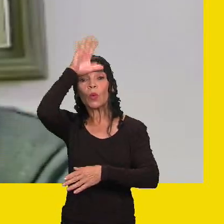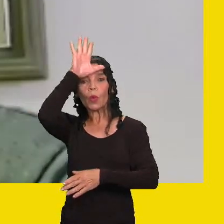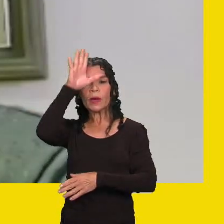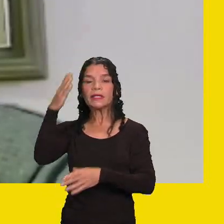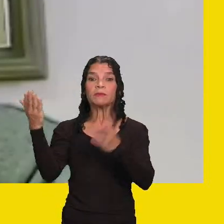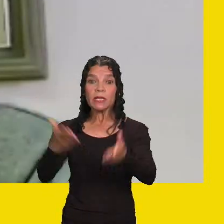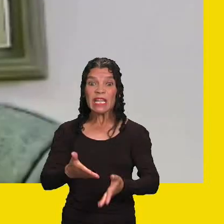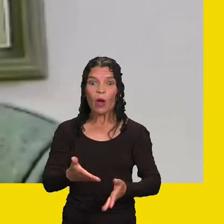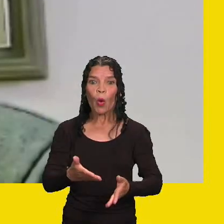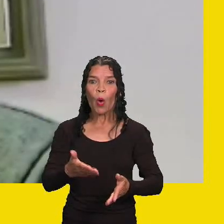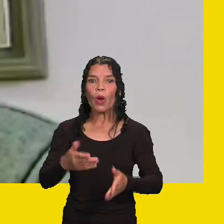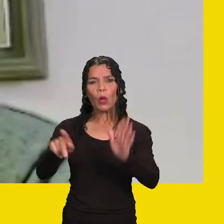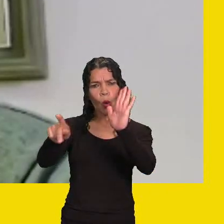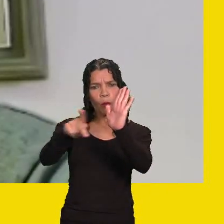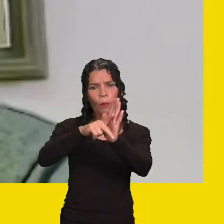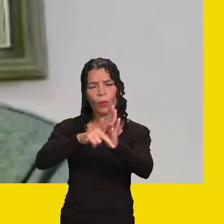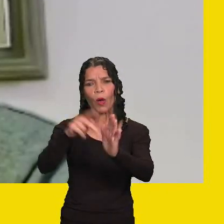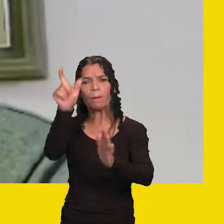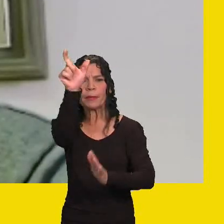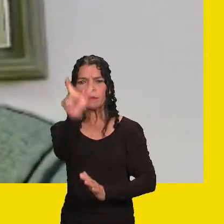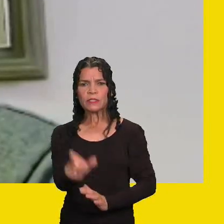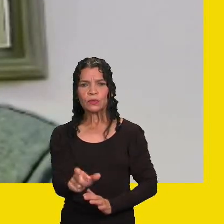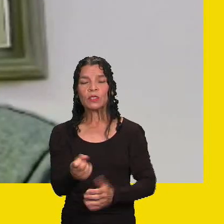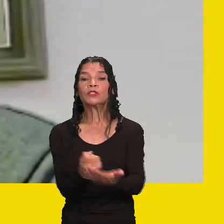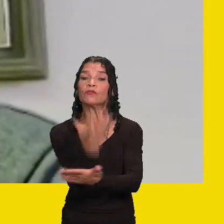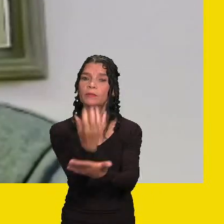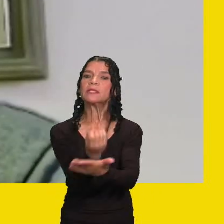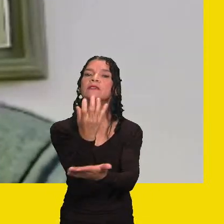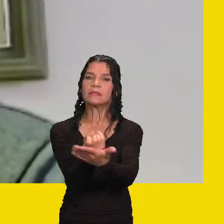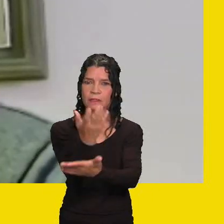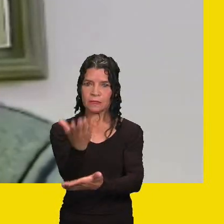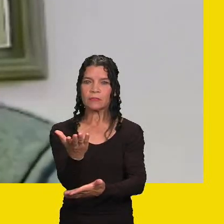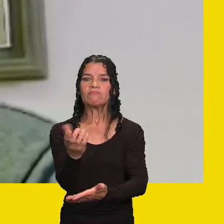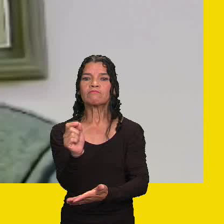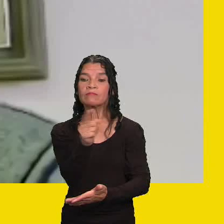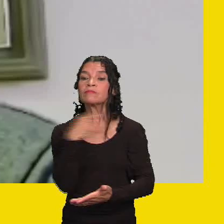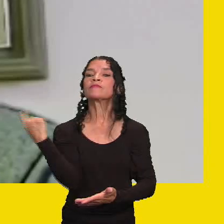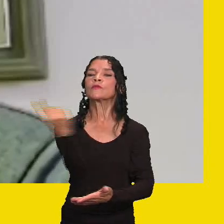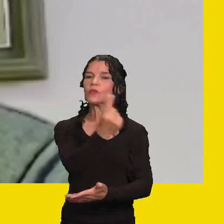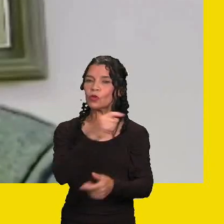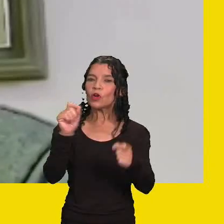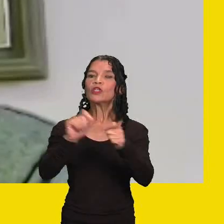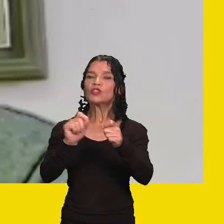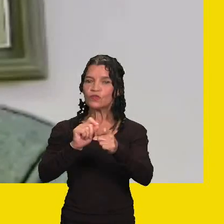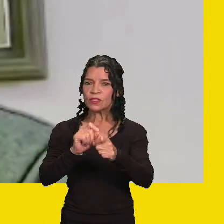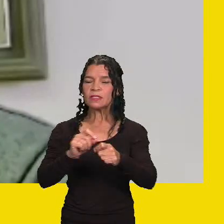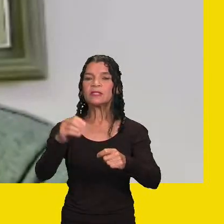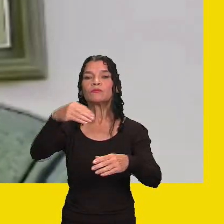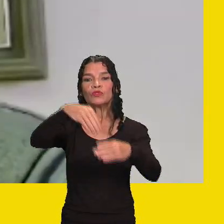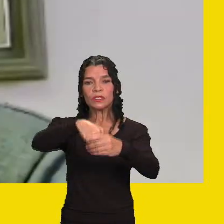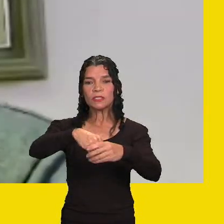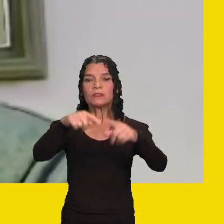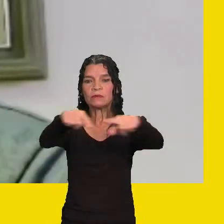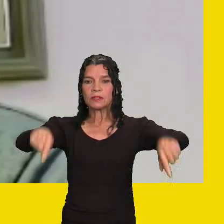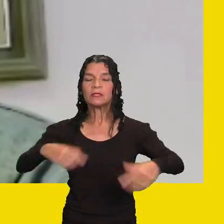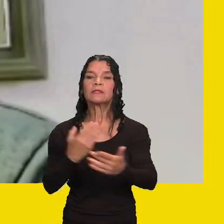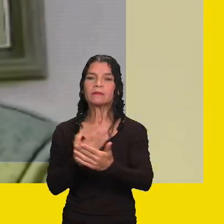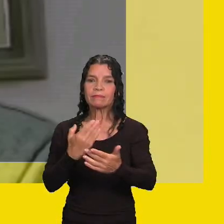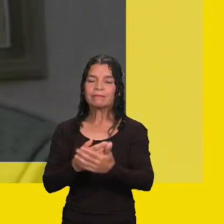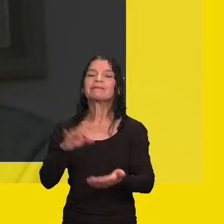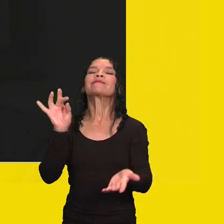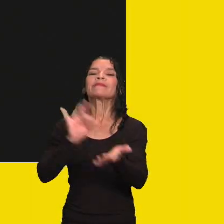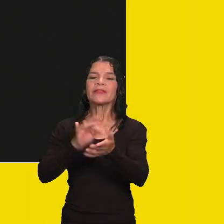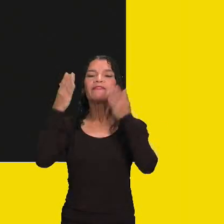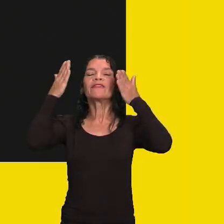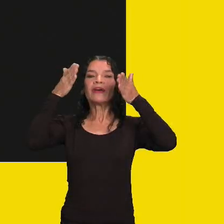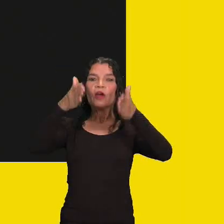como protagonista desse processo de alfabetização, que é o que nós fazemos dentro da sala de aula, é o que realmente